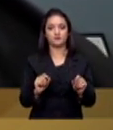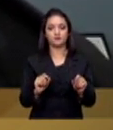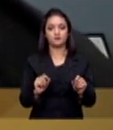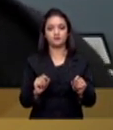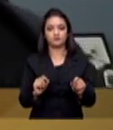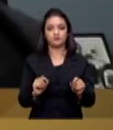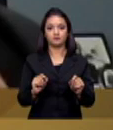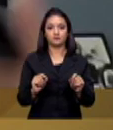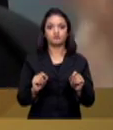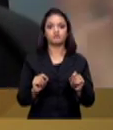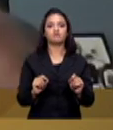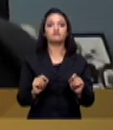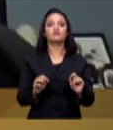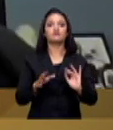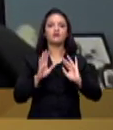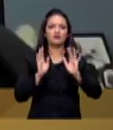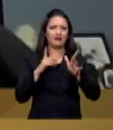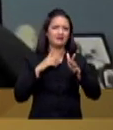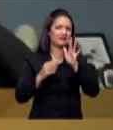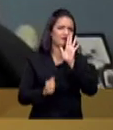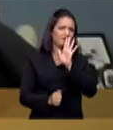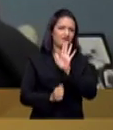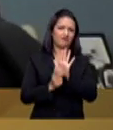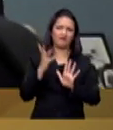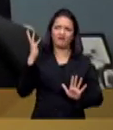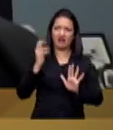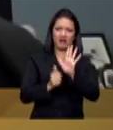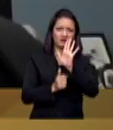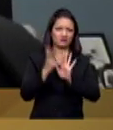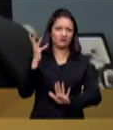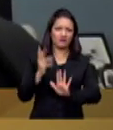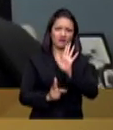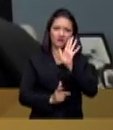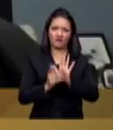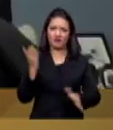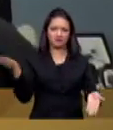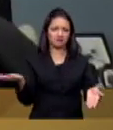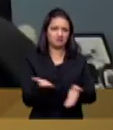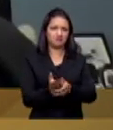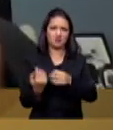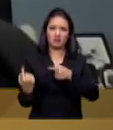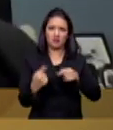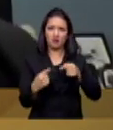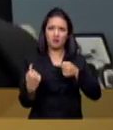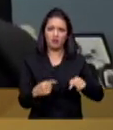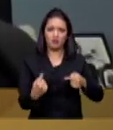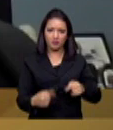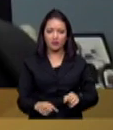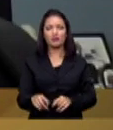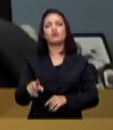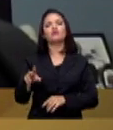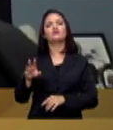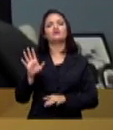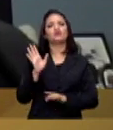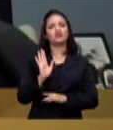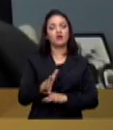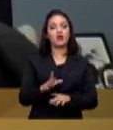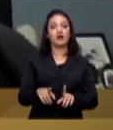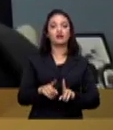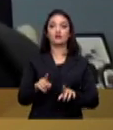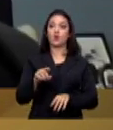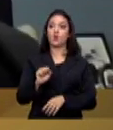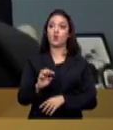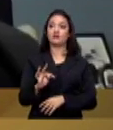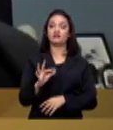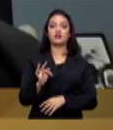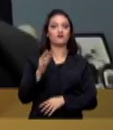ter havido um sem número de impugnações ao longo da história, o tribunal